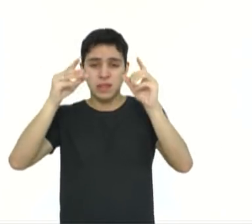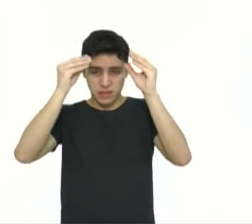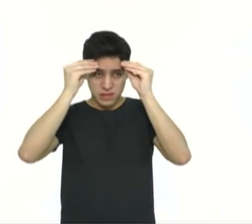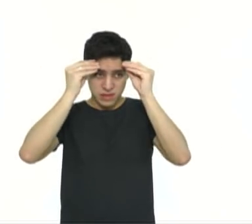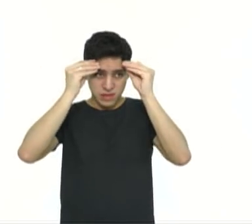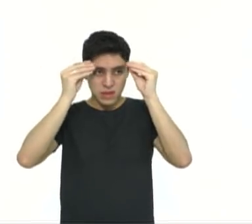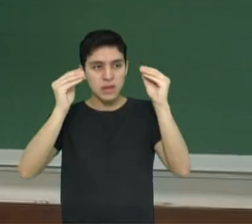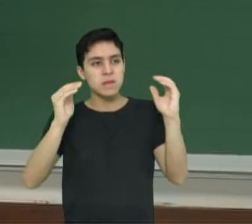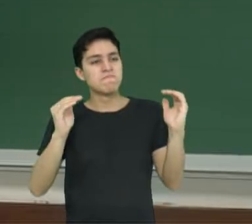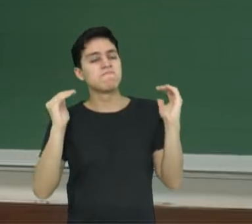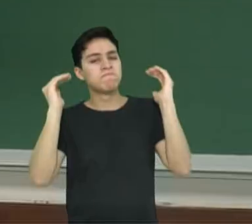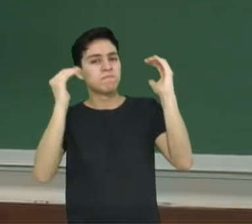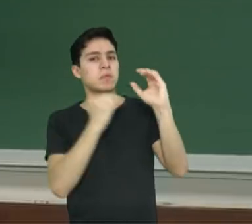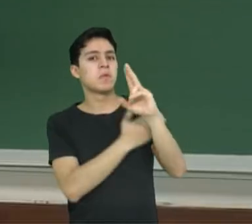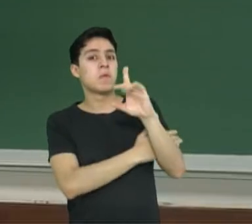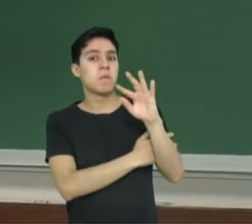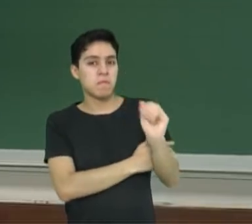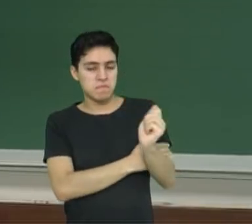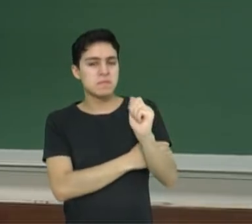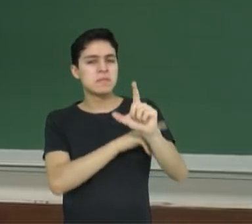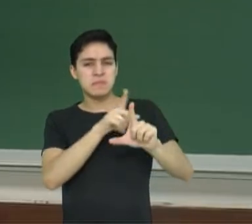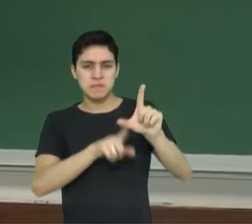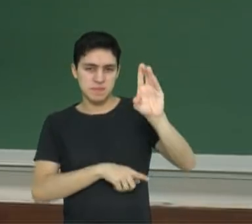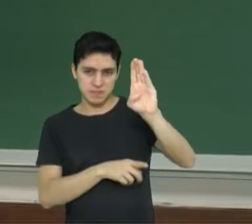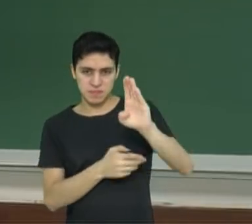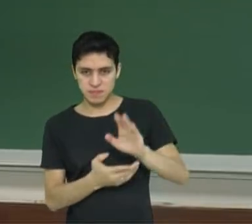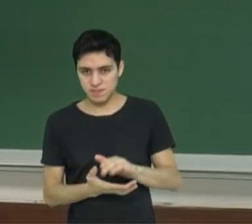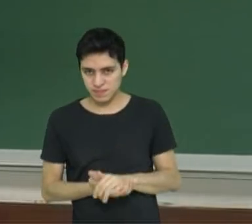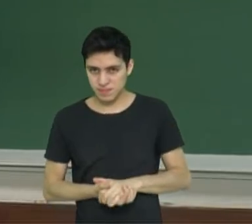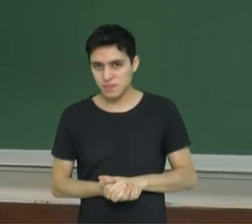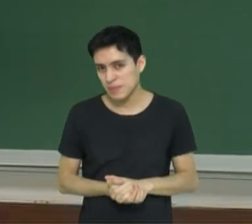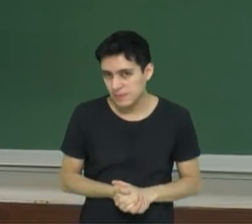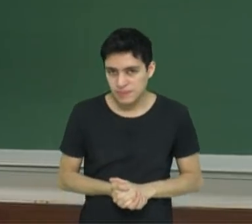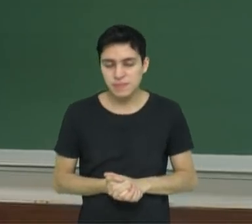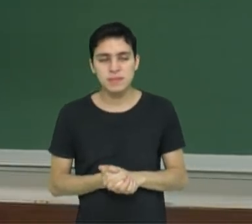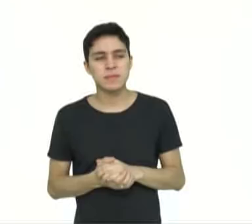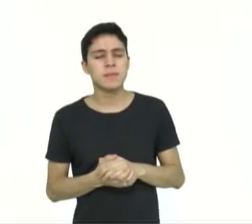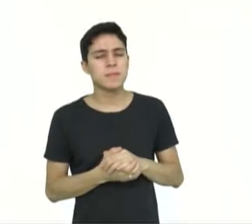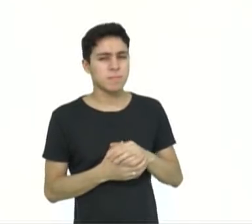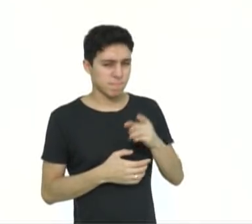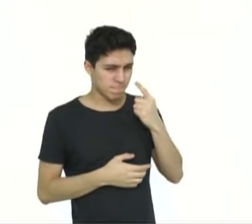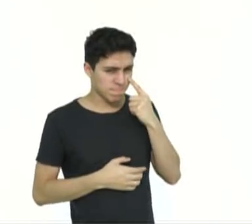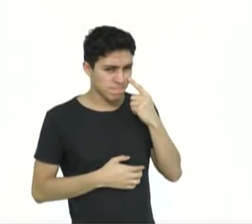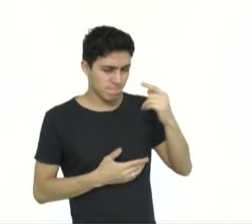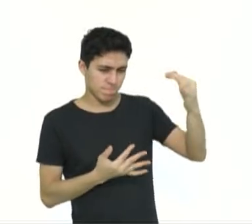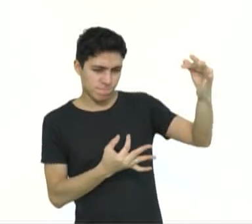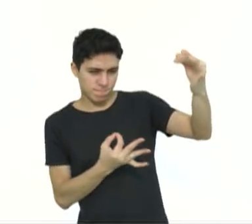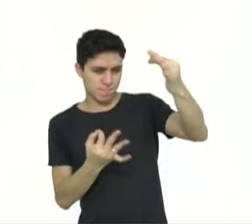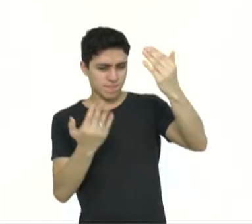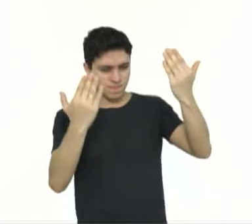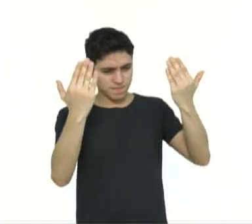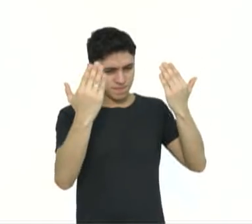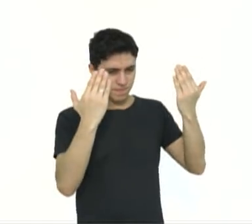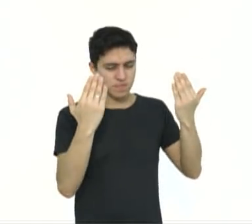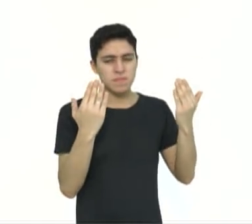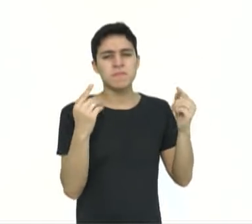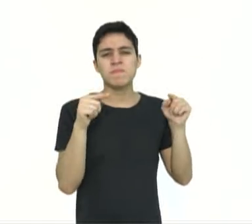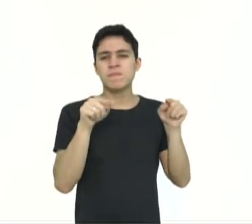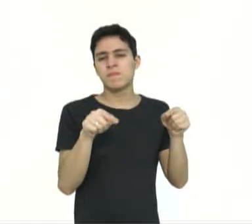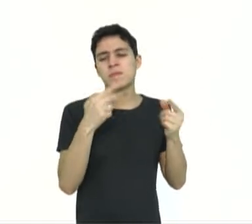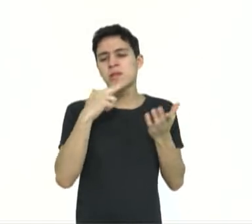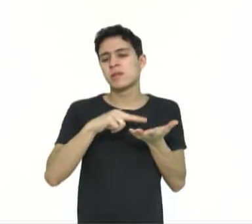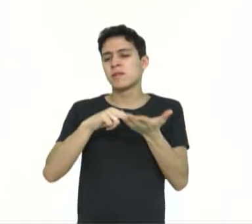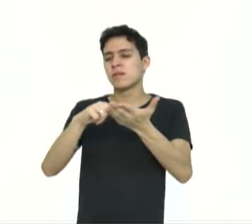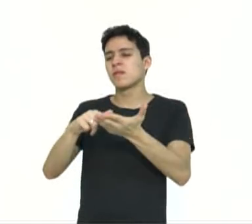norma culta, a letra B, então. Vamos analisar essa carta do leitor, a Folha de São Paulo.